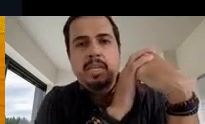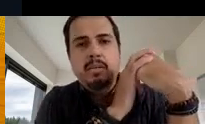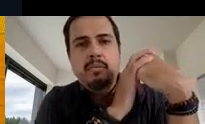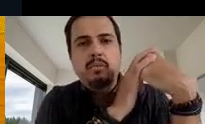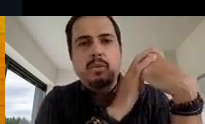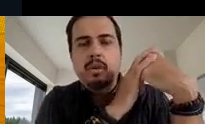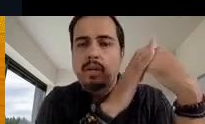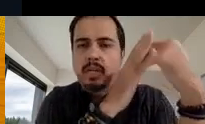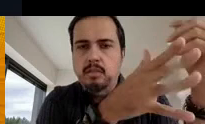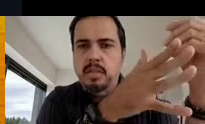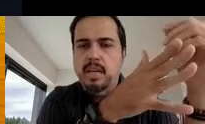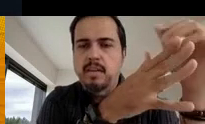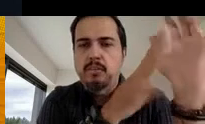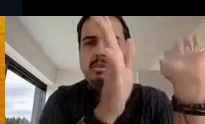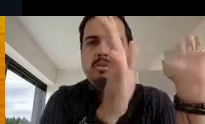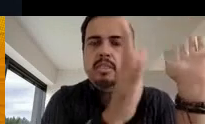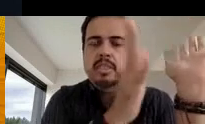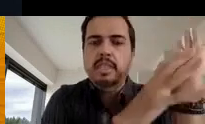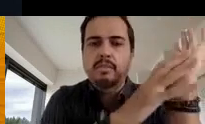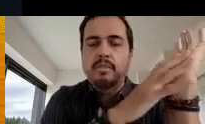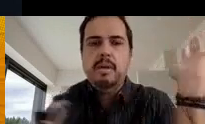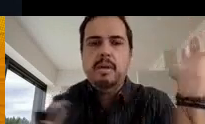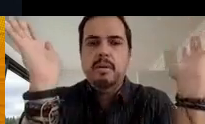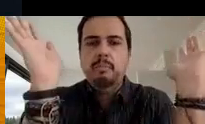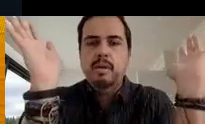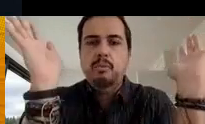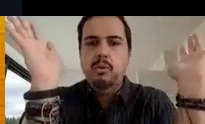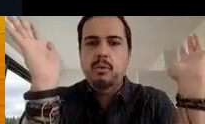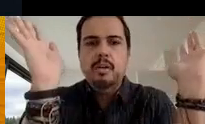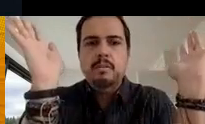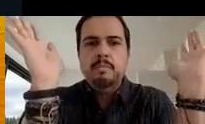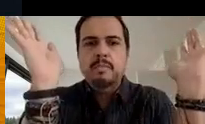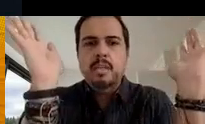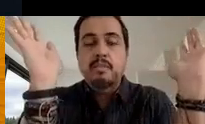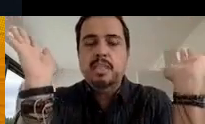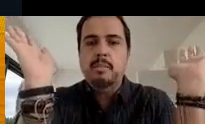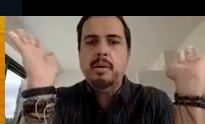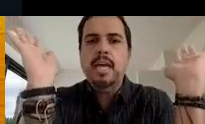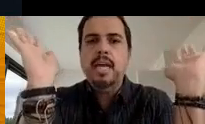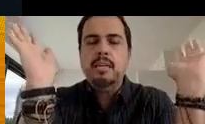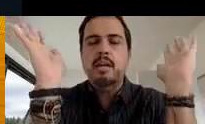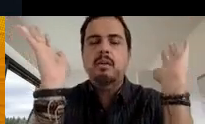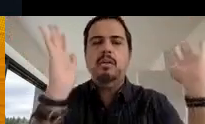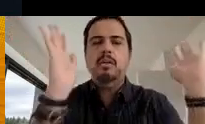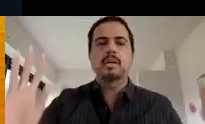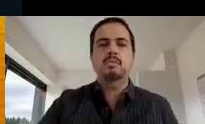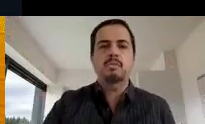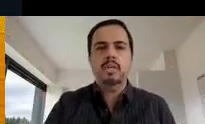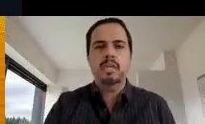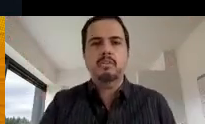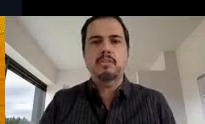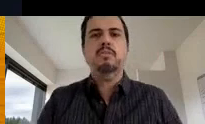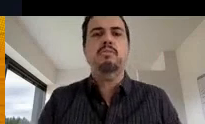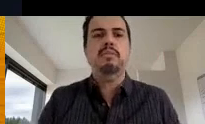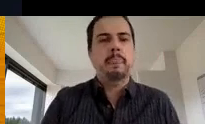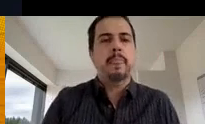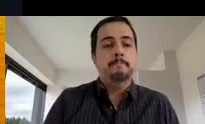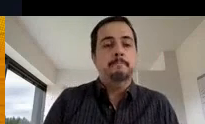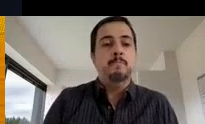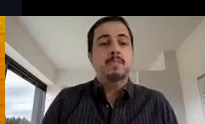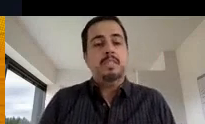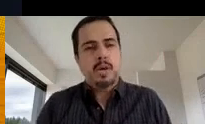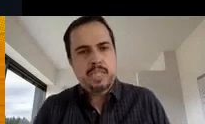orientado. Você tem o reativo, que é orientado para a tarefa, mas tem alguma iniciativa. Ele vê a máquina pegando fogo e ele vai chamar alguém. Falar, ó, está pegando fogo